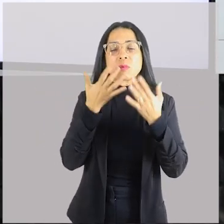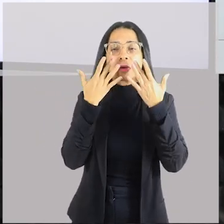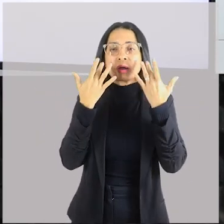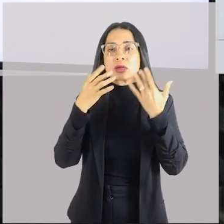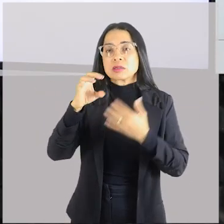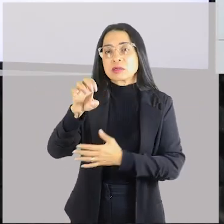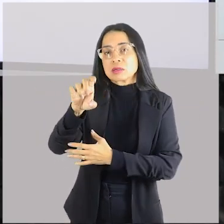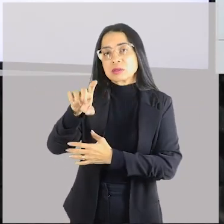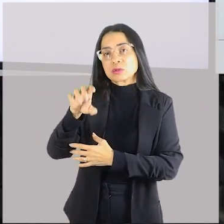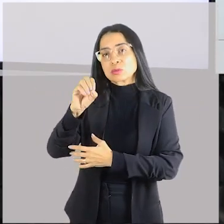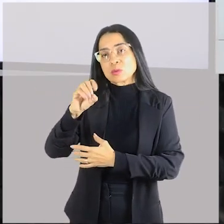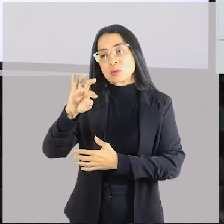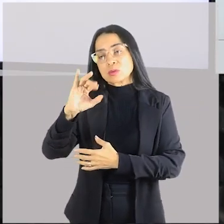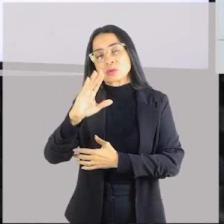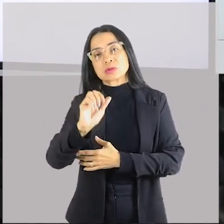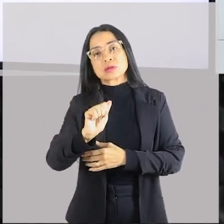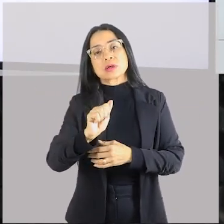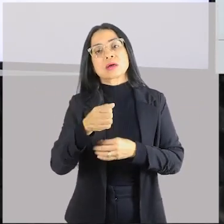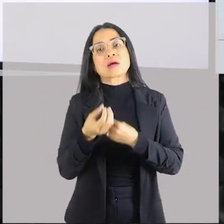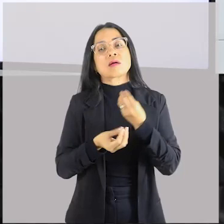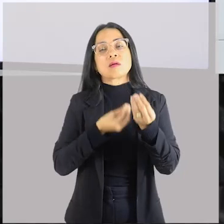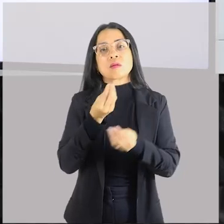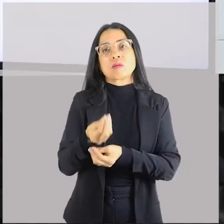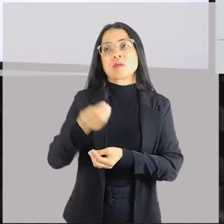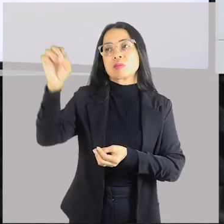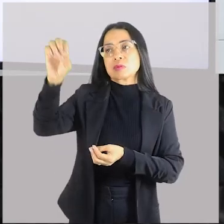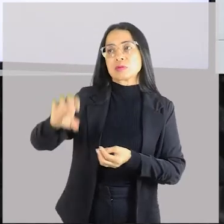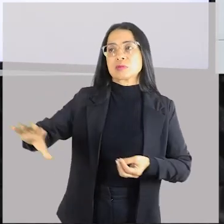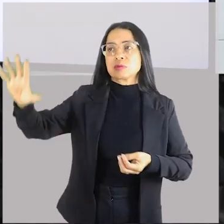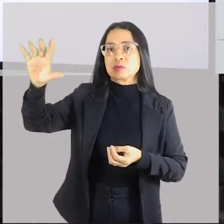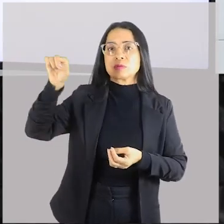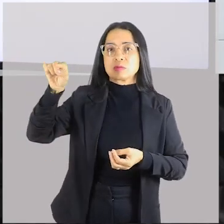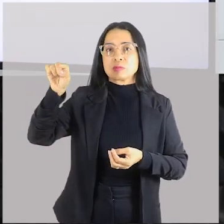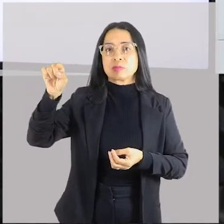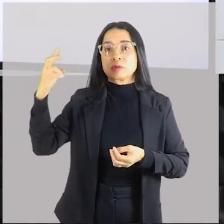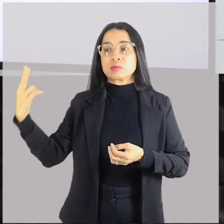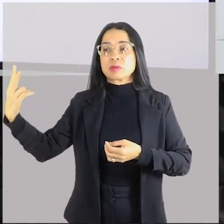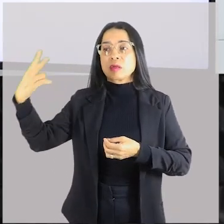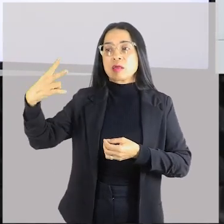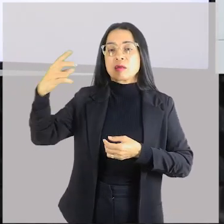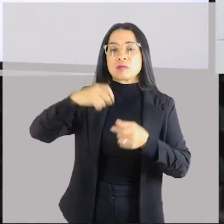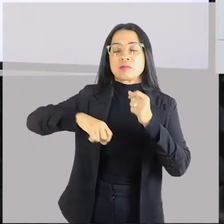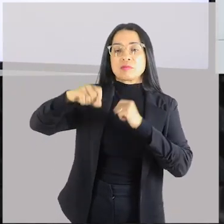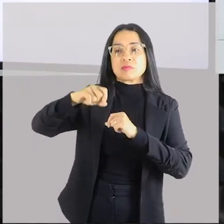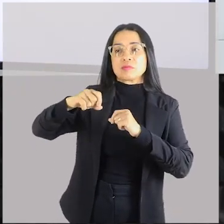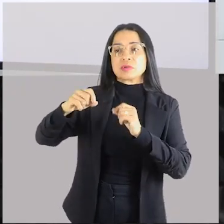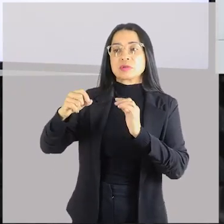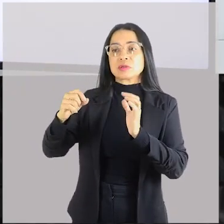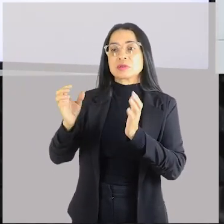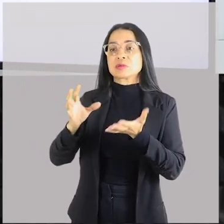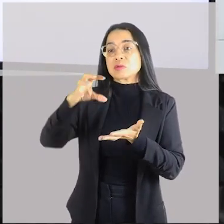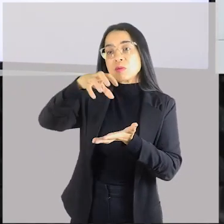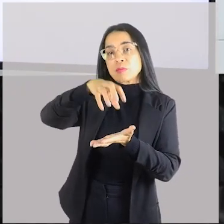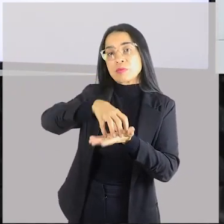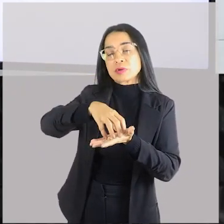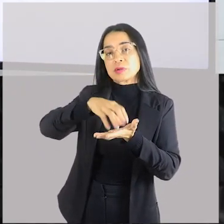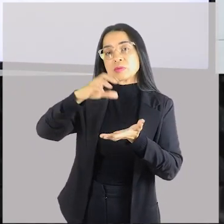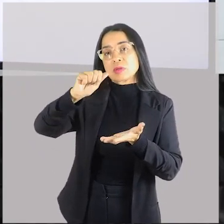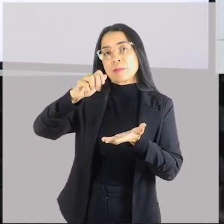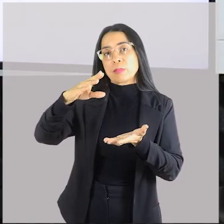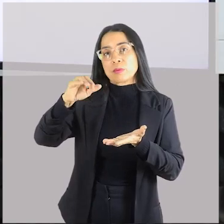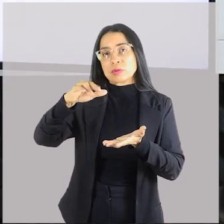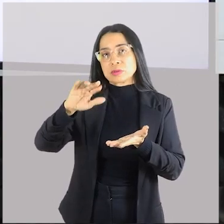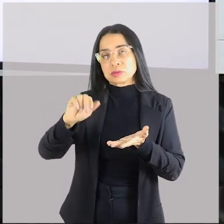dessa maneira porque é como se os europeus civilizados vissem eh tribos aborigines e e